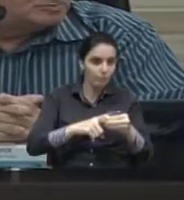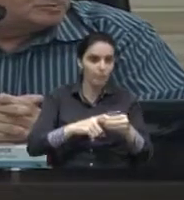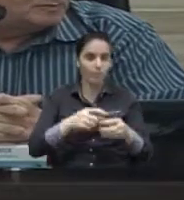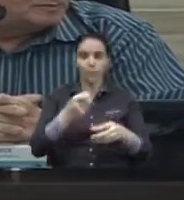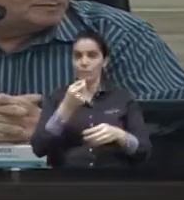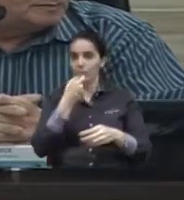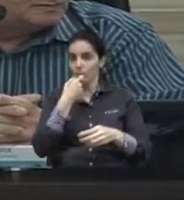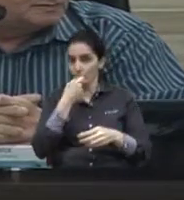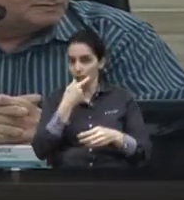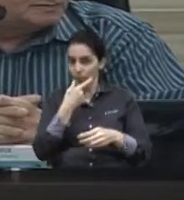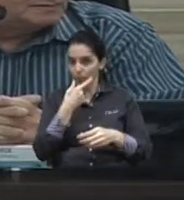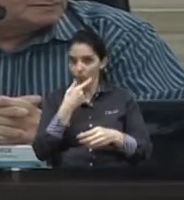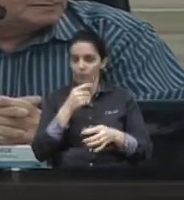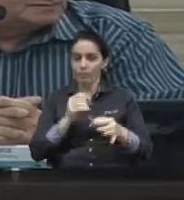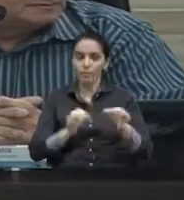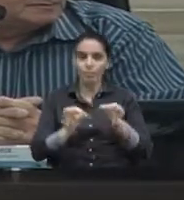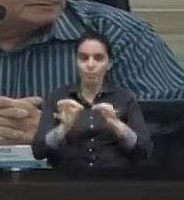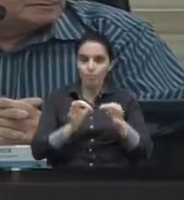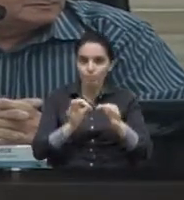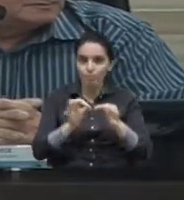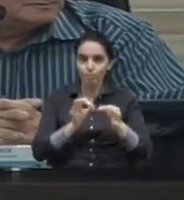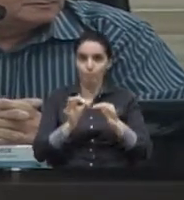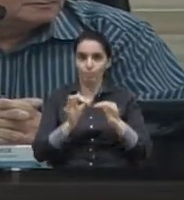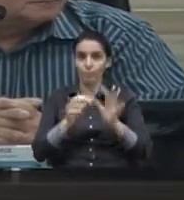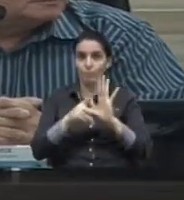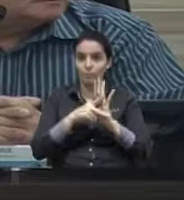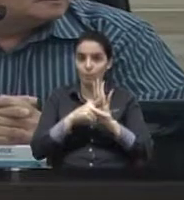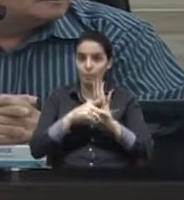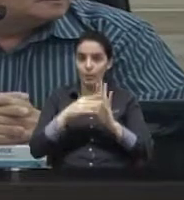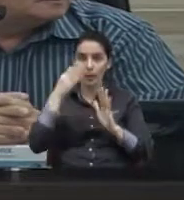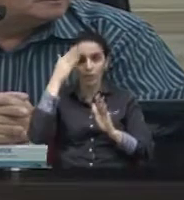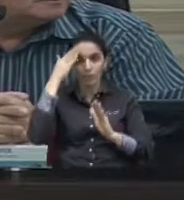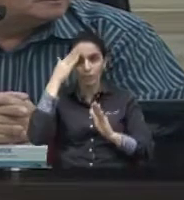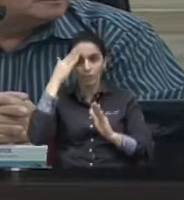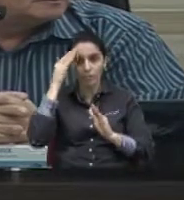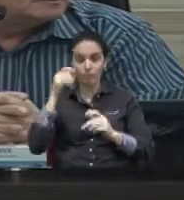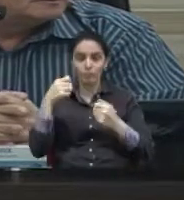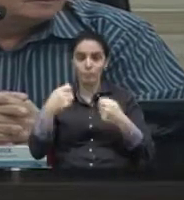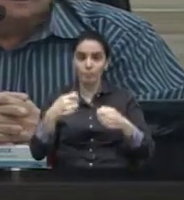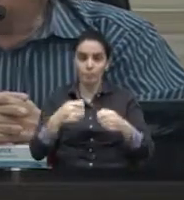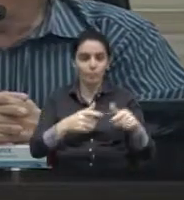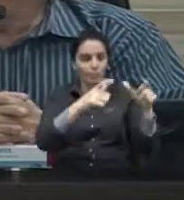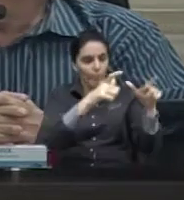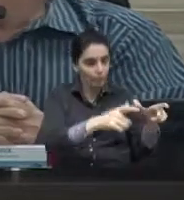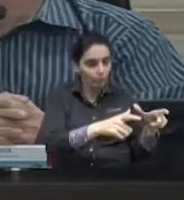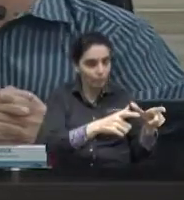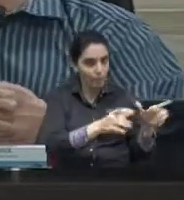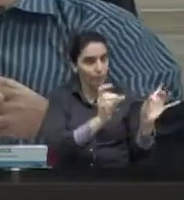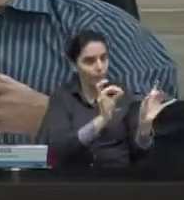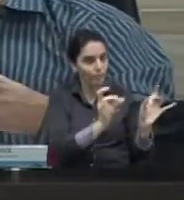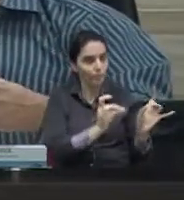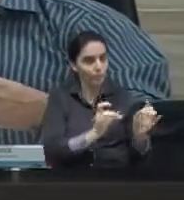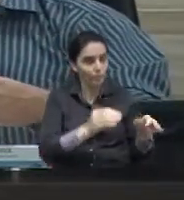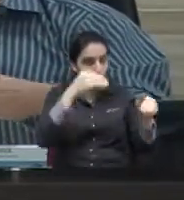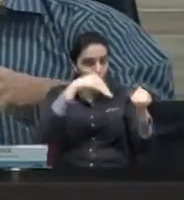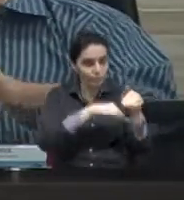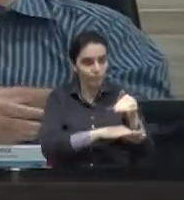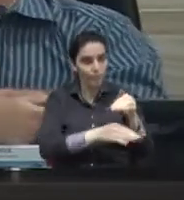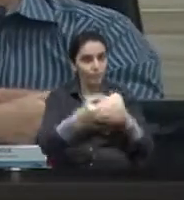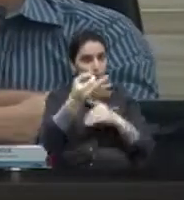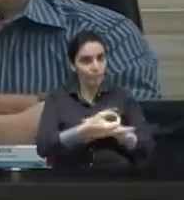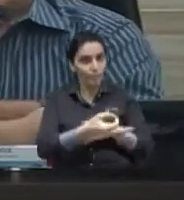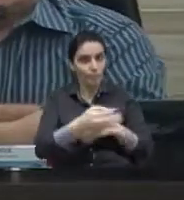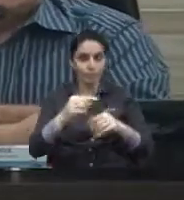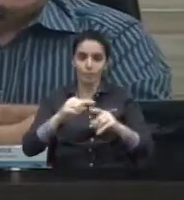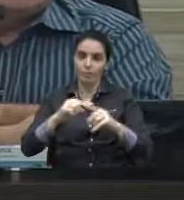medicações controladas, que têm que estar em lugares específicos, né, têm que estar guardadas mesmo. Então, mas,